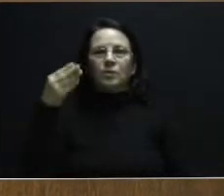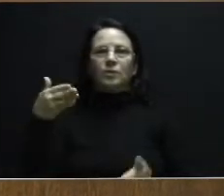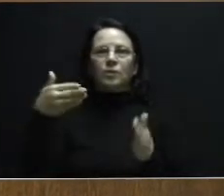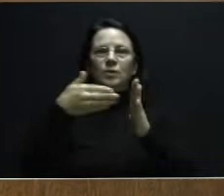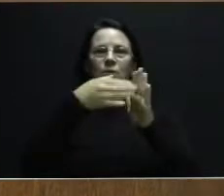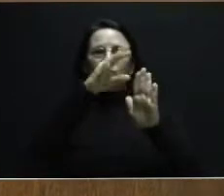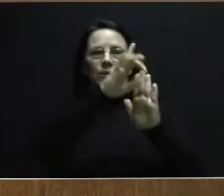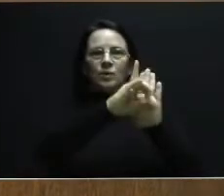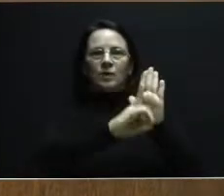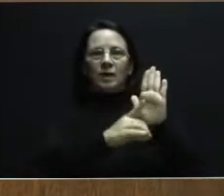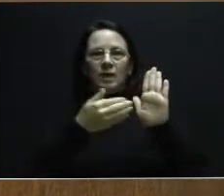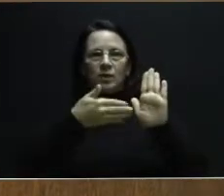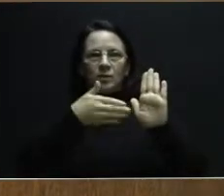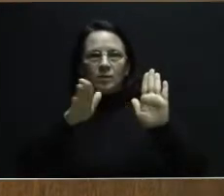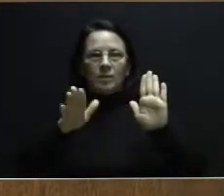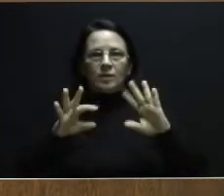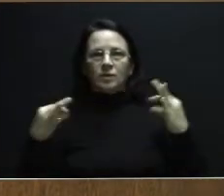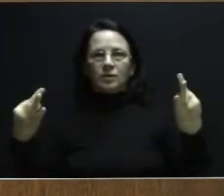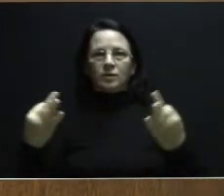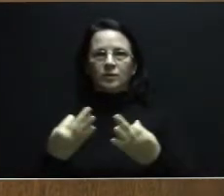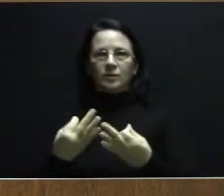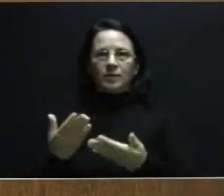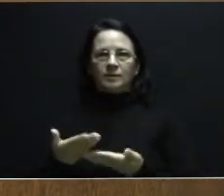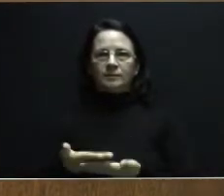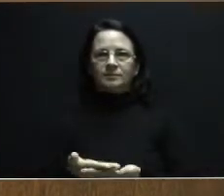a sessão solene da família.